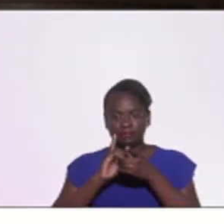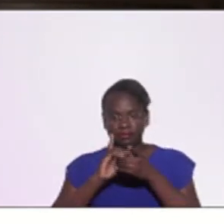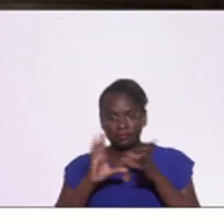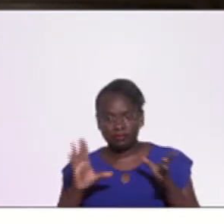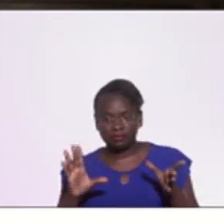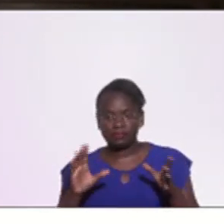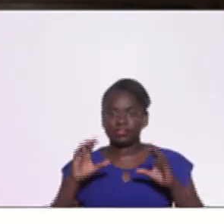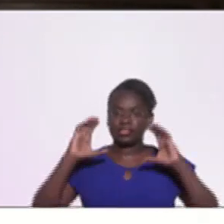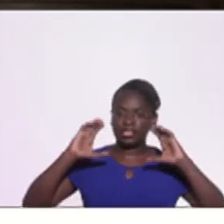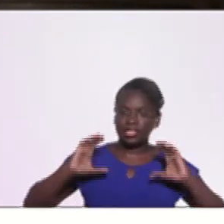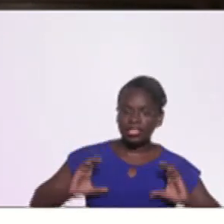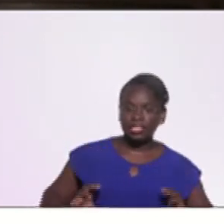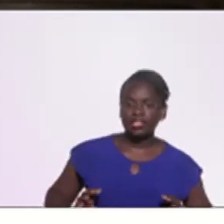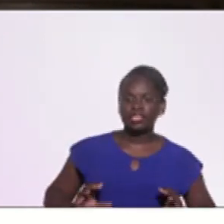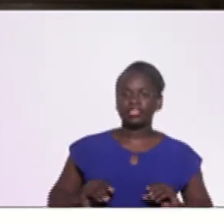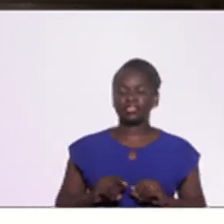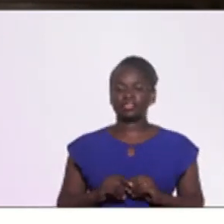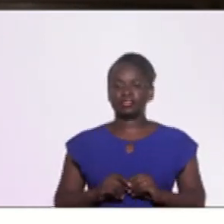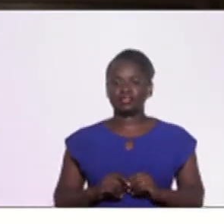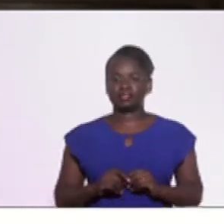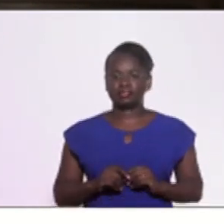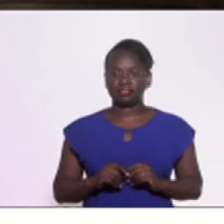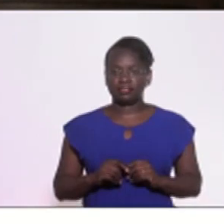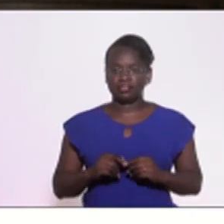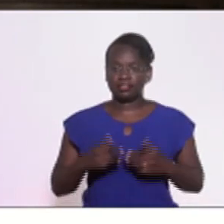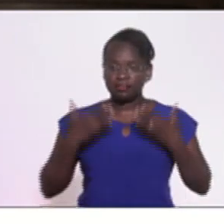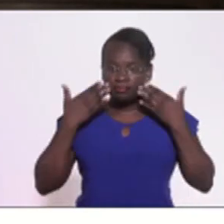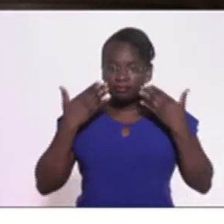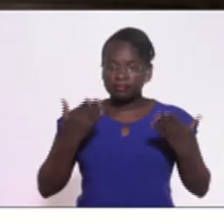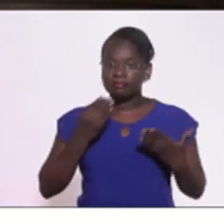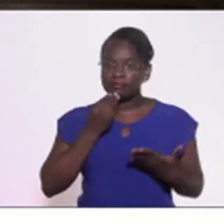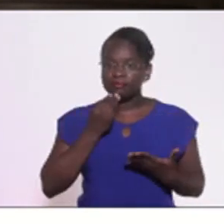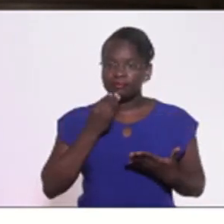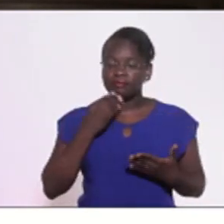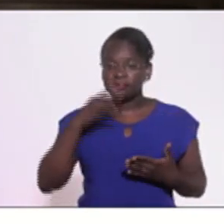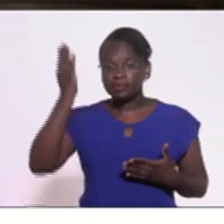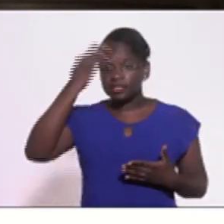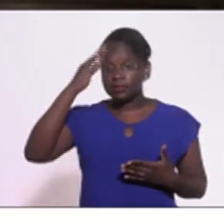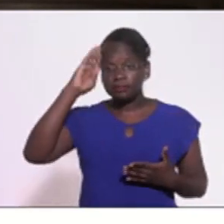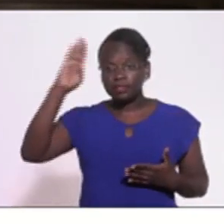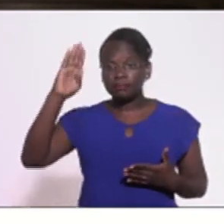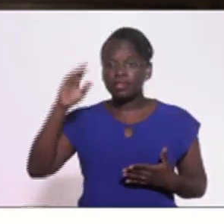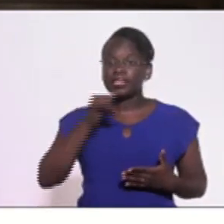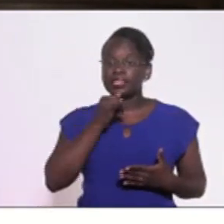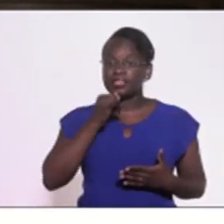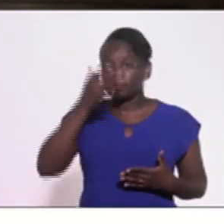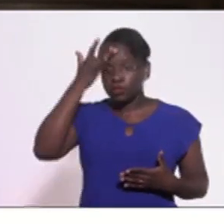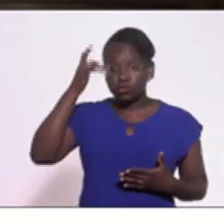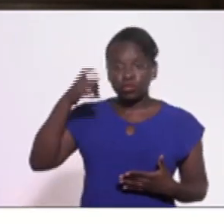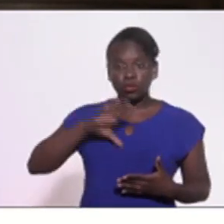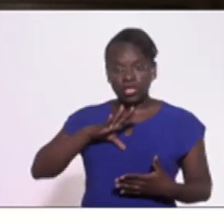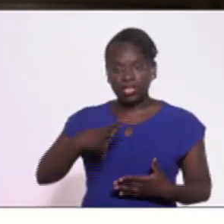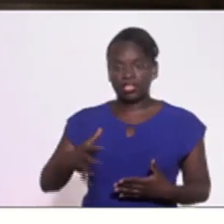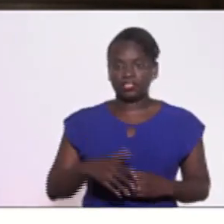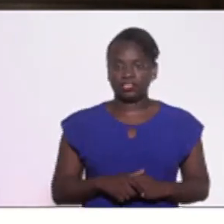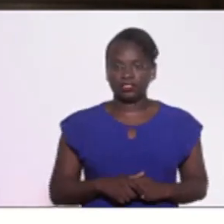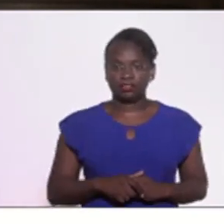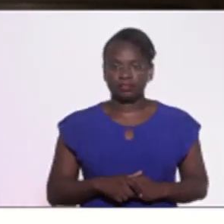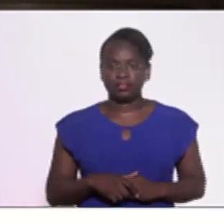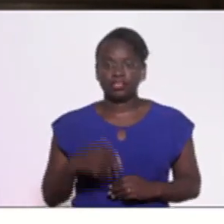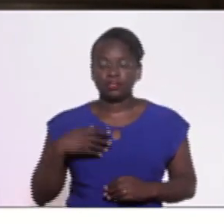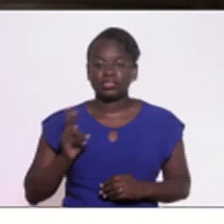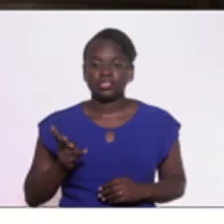democracia, para a cidadania, para a transparência e, sobretudo, para exemplos de coragem. Eu sempre tive